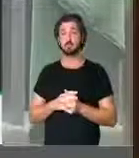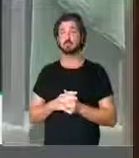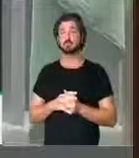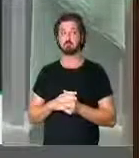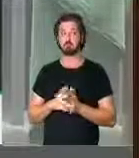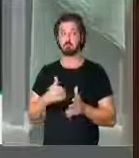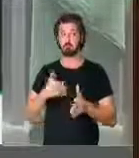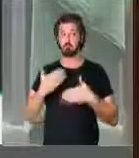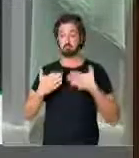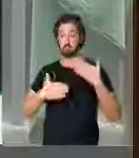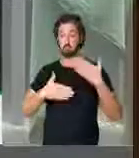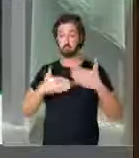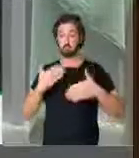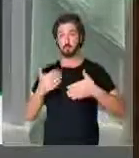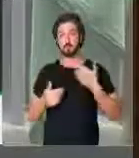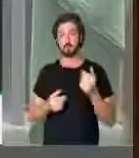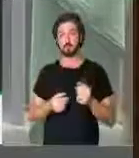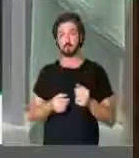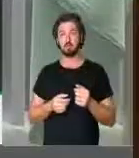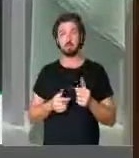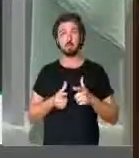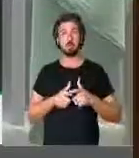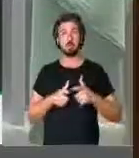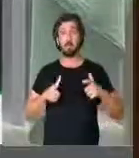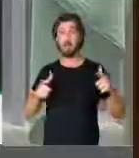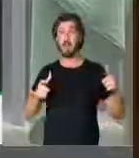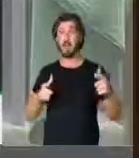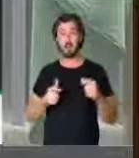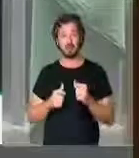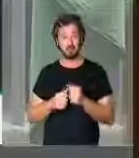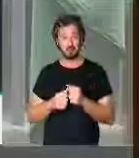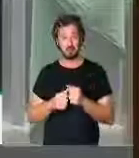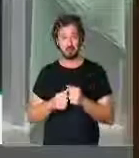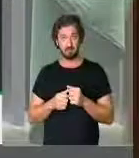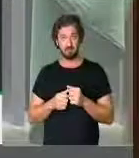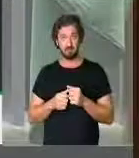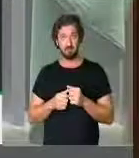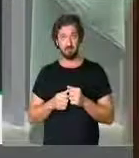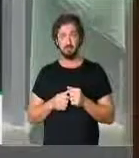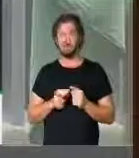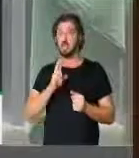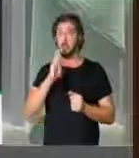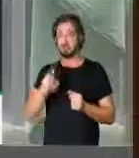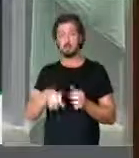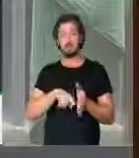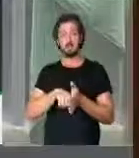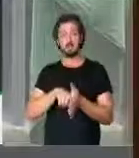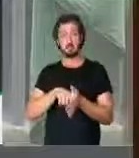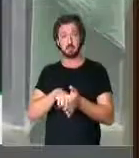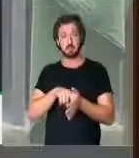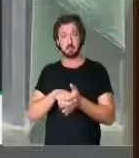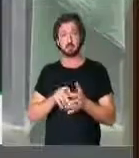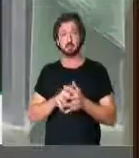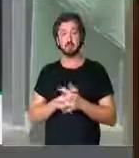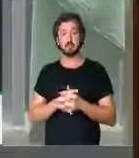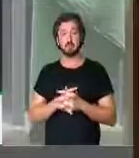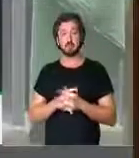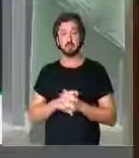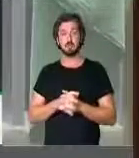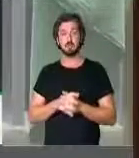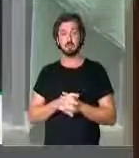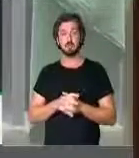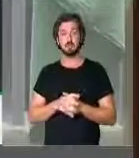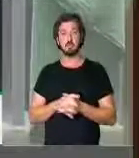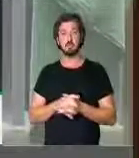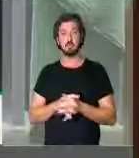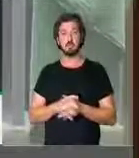E, para minha surpresa, senhor presidente, a grande maioria deles, no resultado da busca, deputado Mauro Pereira, nós